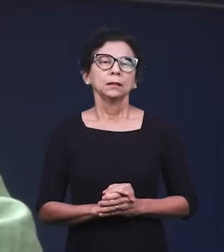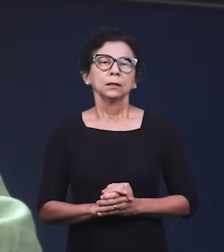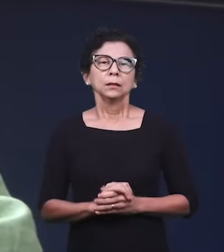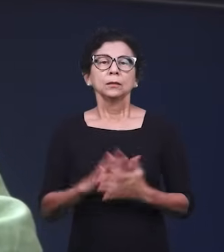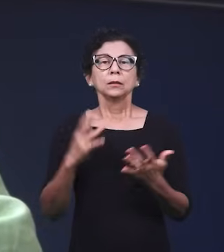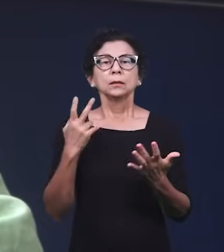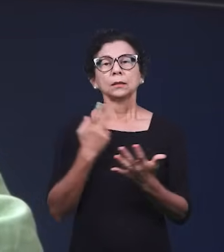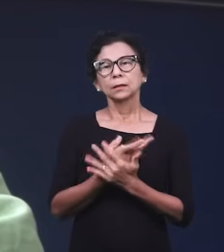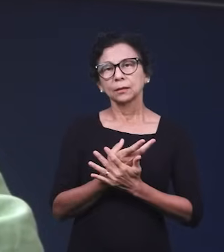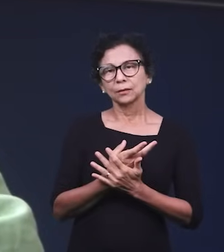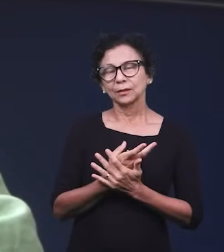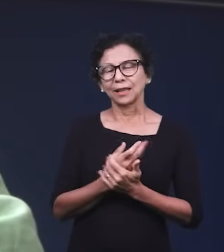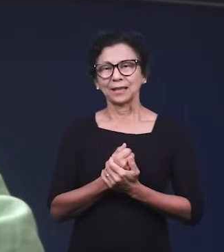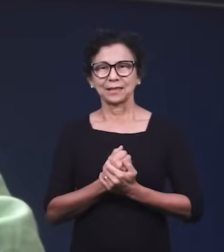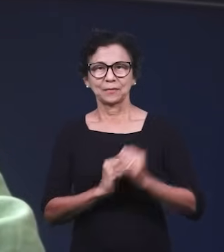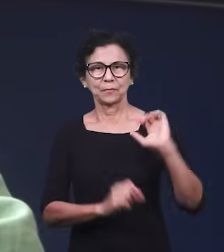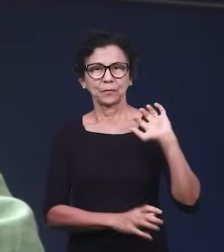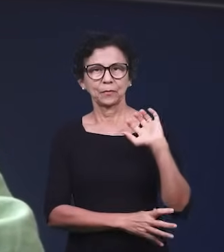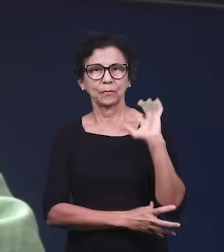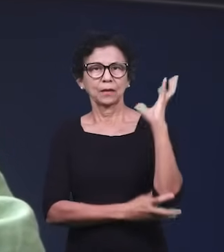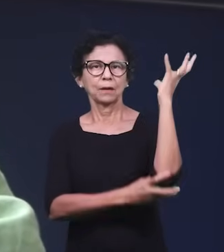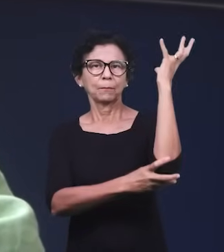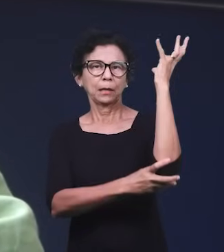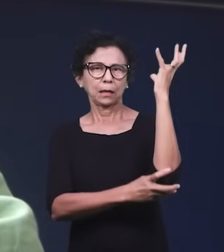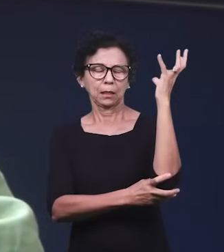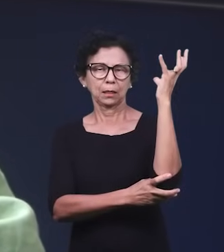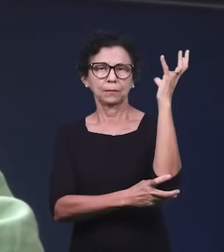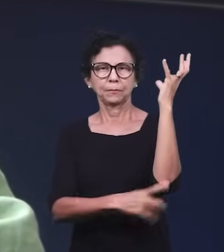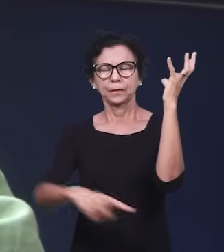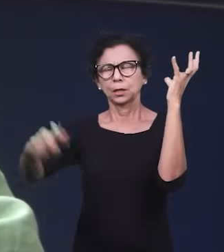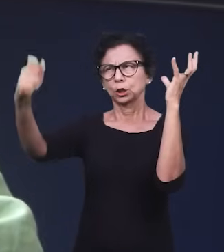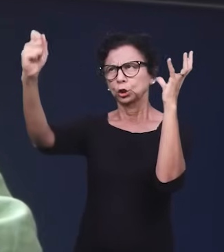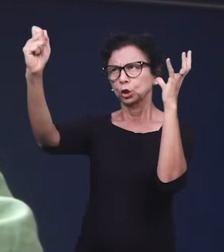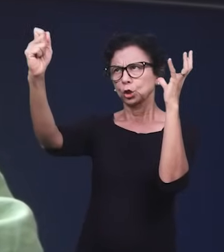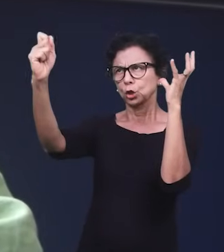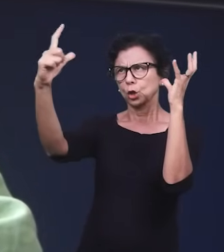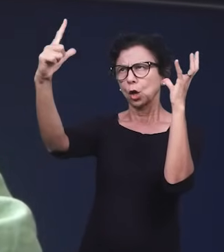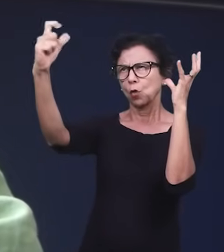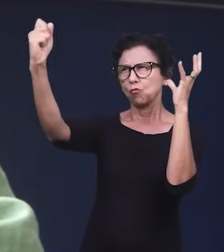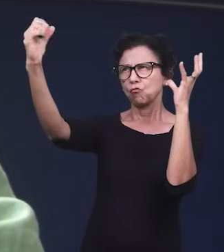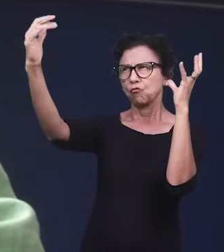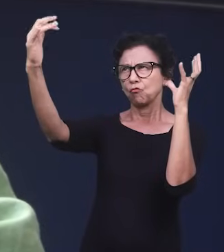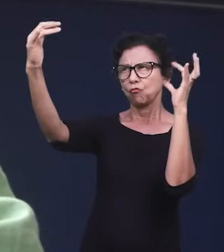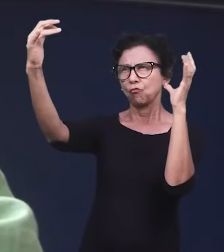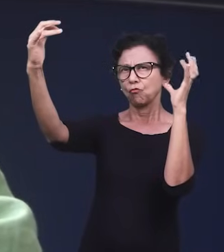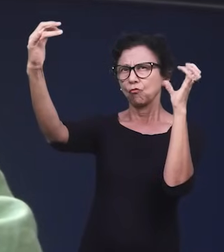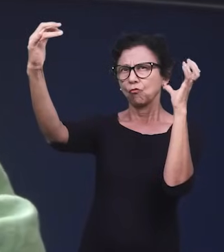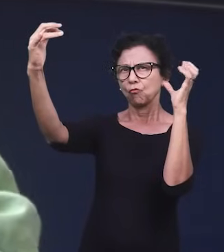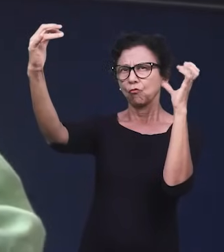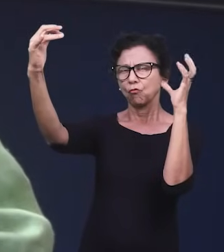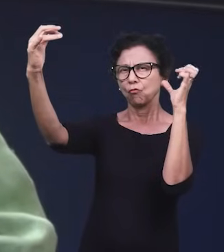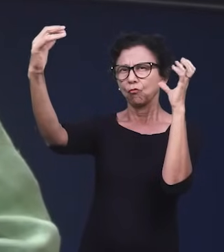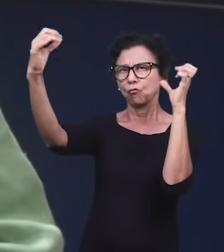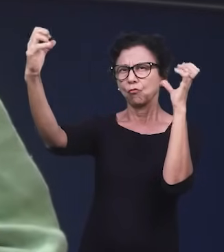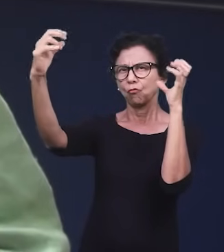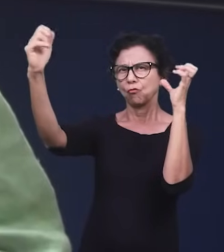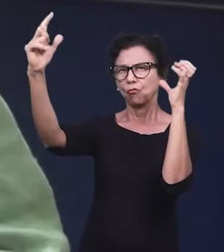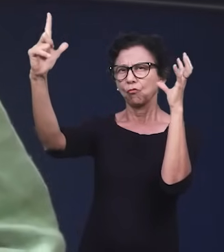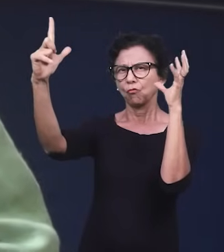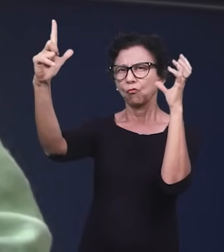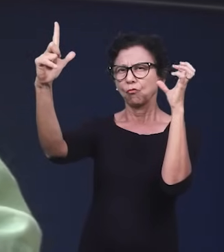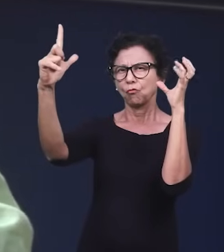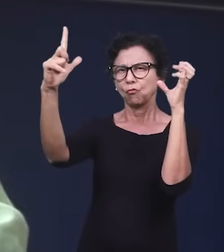da da luz solar em em uma energia em uma energia química né é